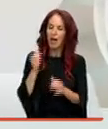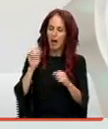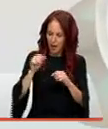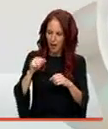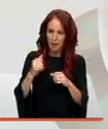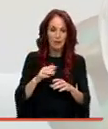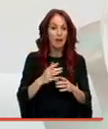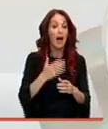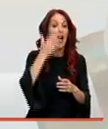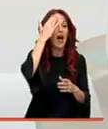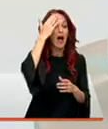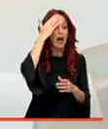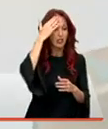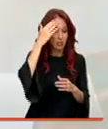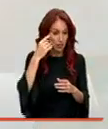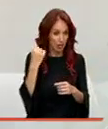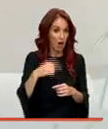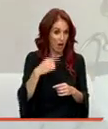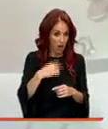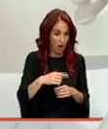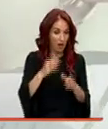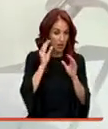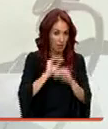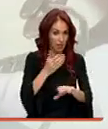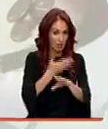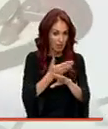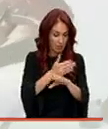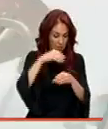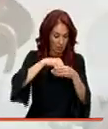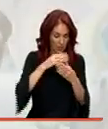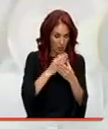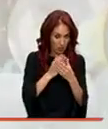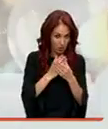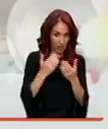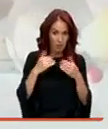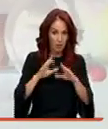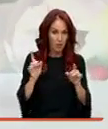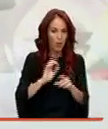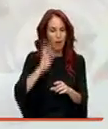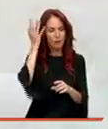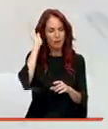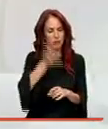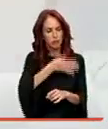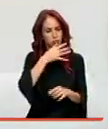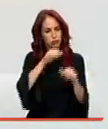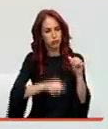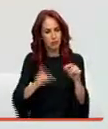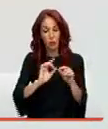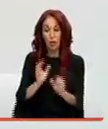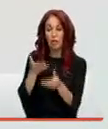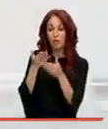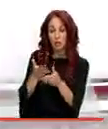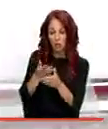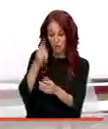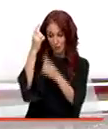que a e pensas que a pensa que a educação sexual não é uma conferência uma palestra uma coisa que aconteça é ajudar a